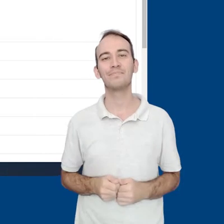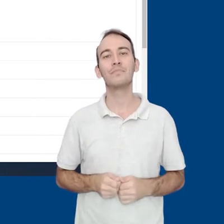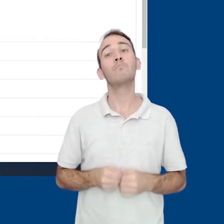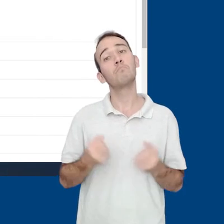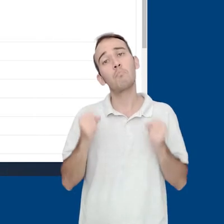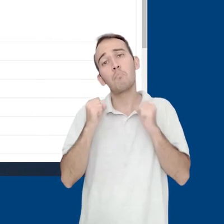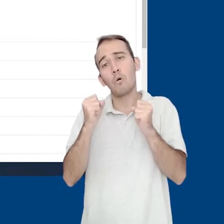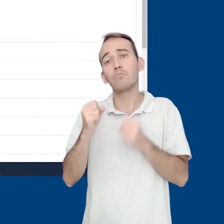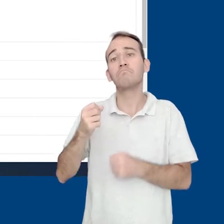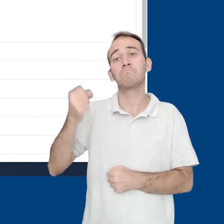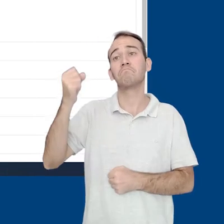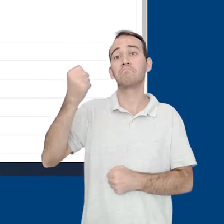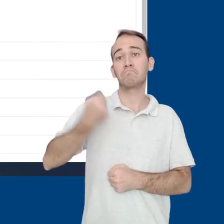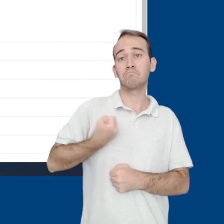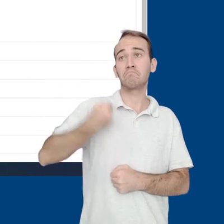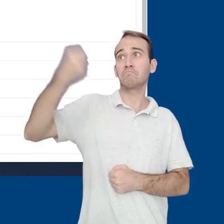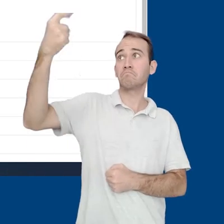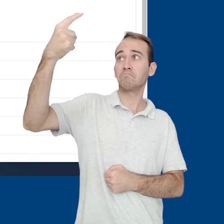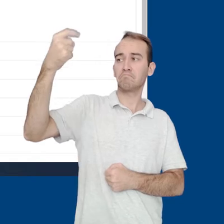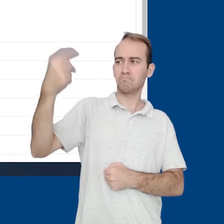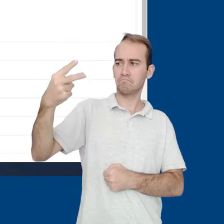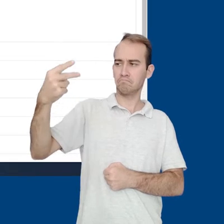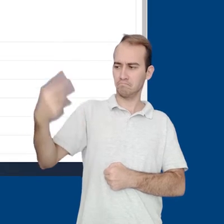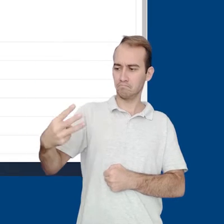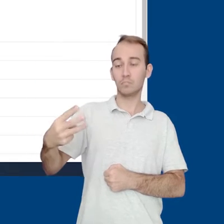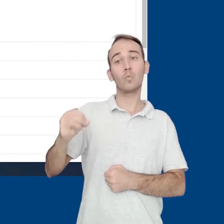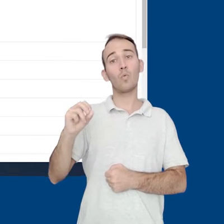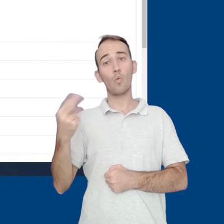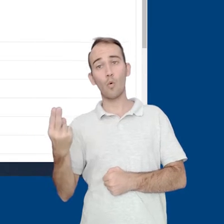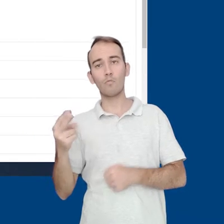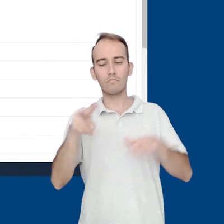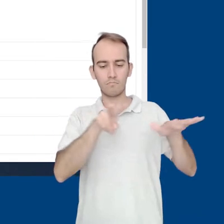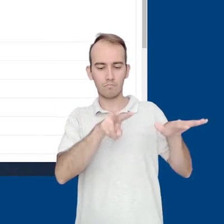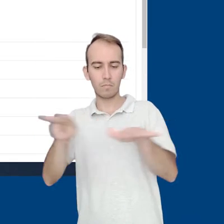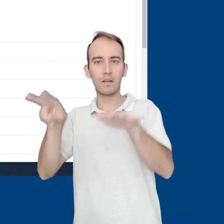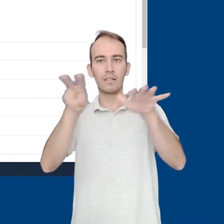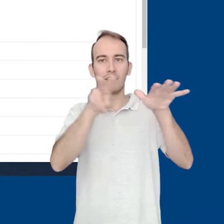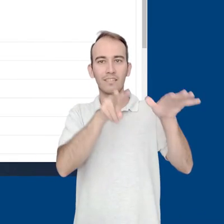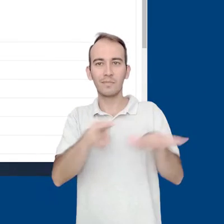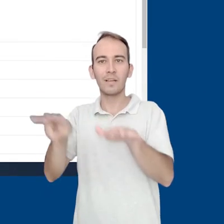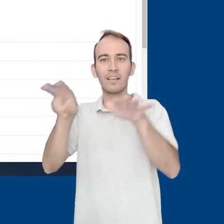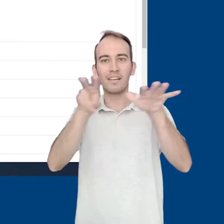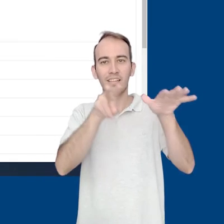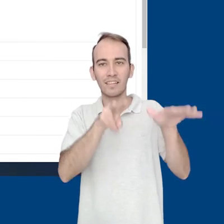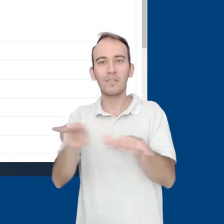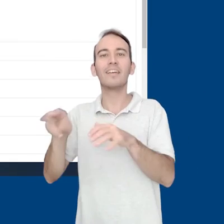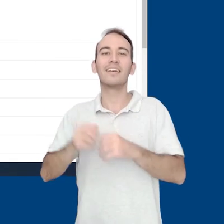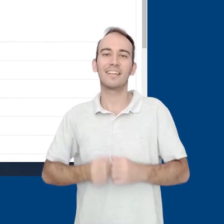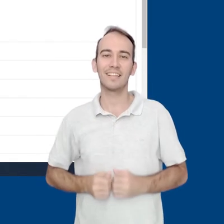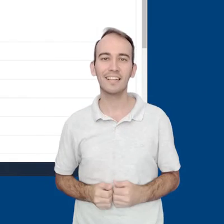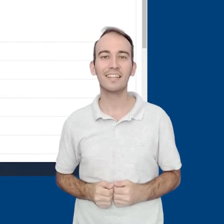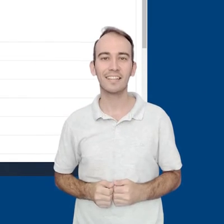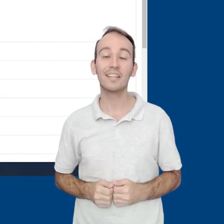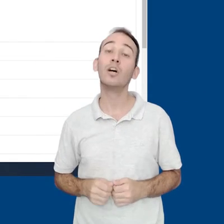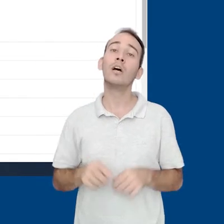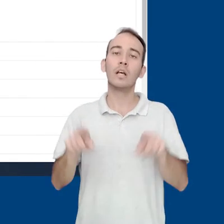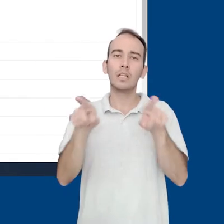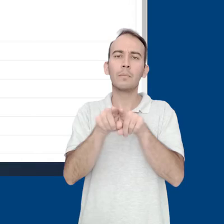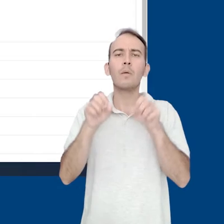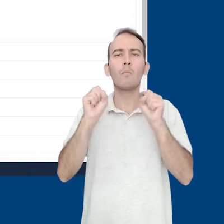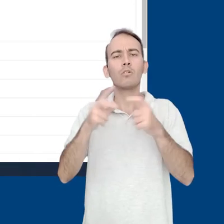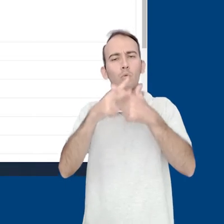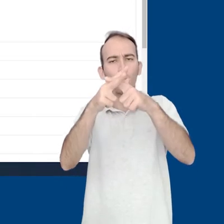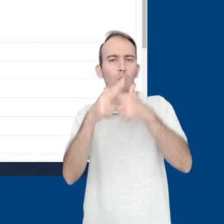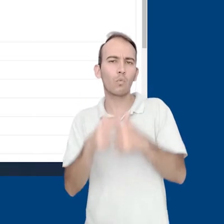atividade única. Também podemos configurar alguns comportamentos, como ocultar ou não determinados